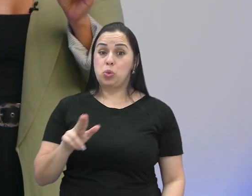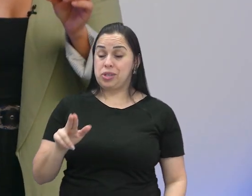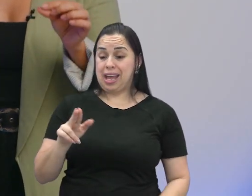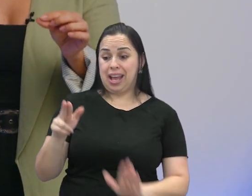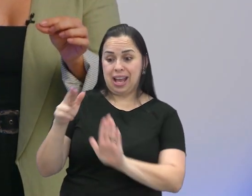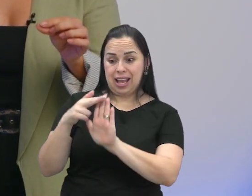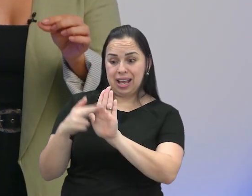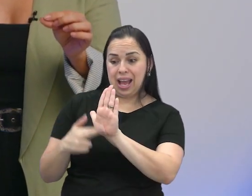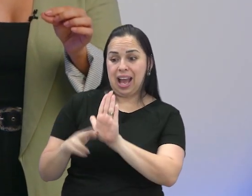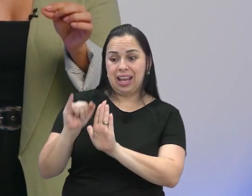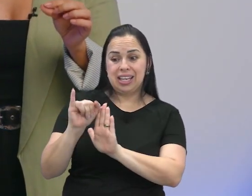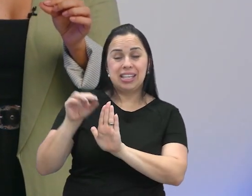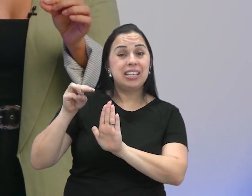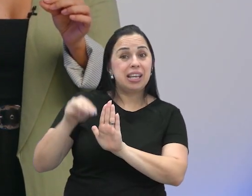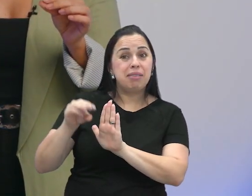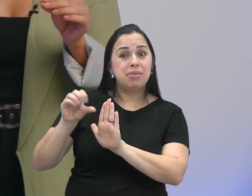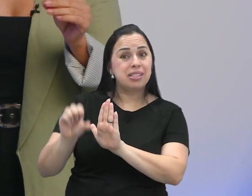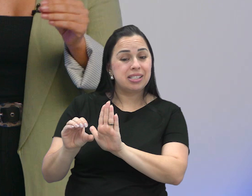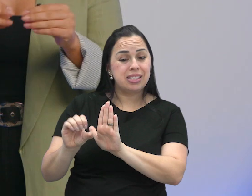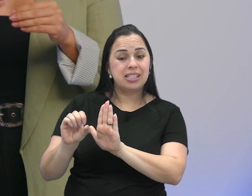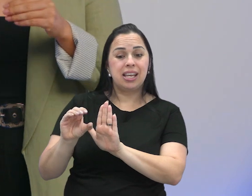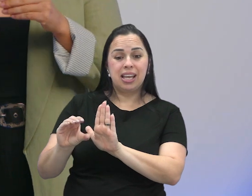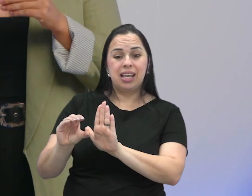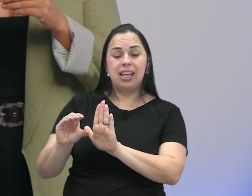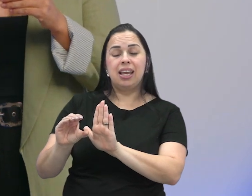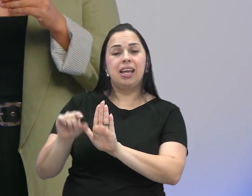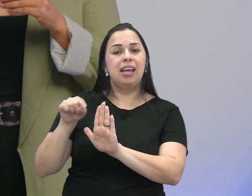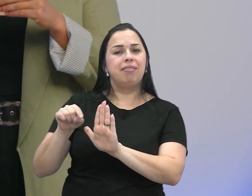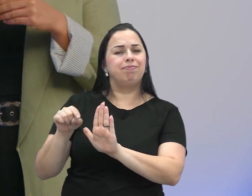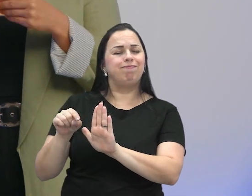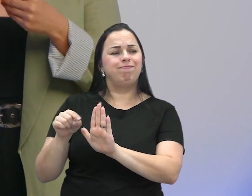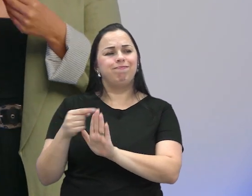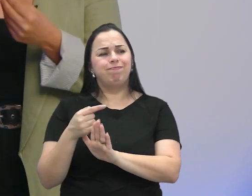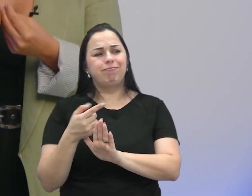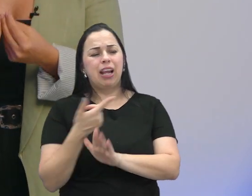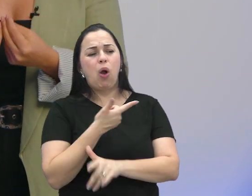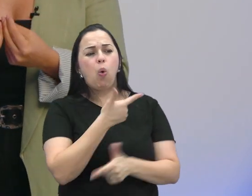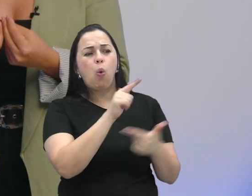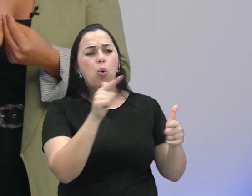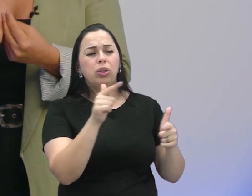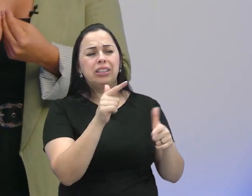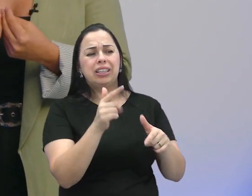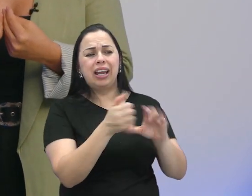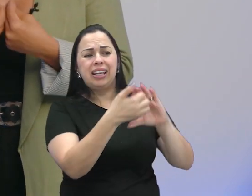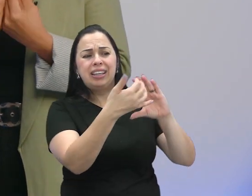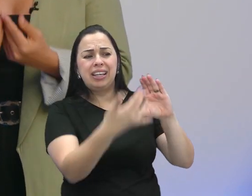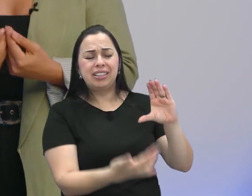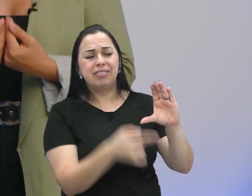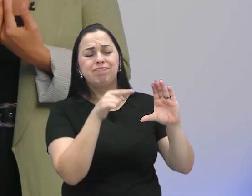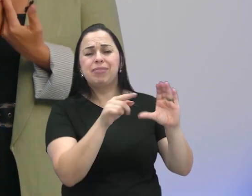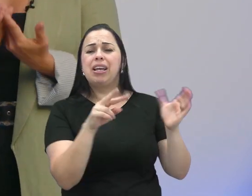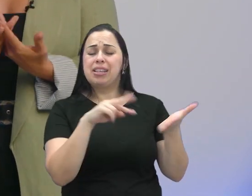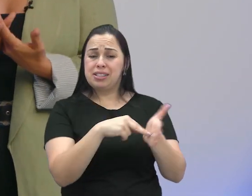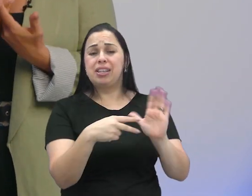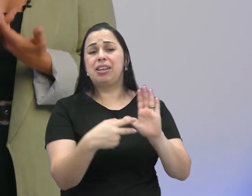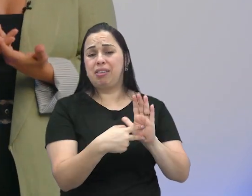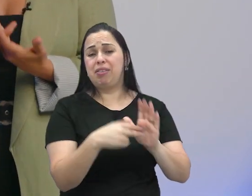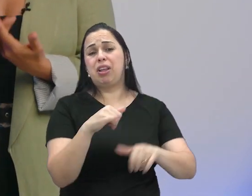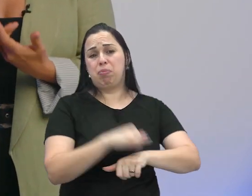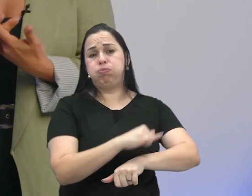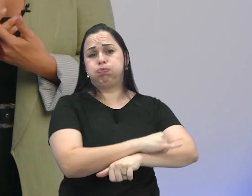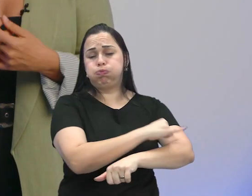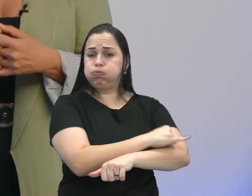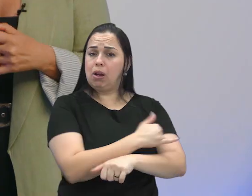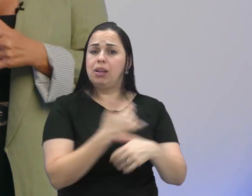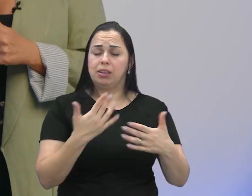apenas essa medida pode desconsiderar outros sinais do corpo que podem indicar também